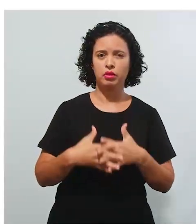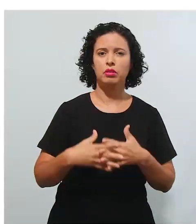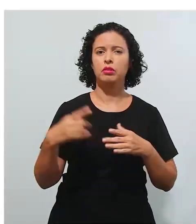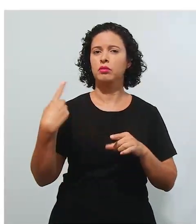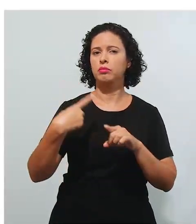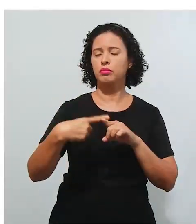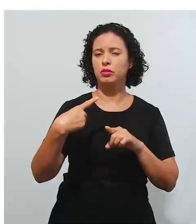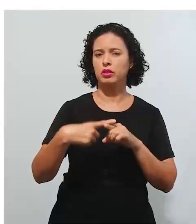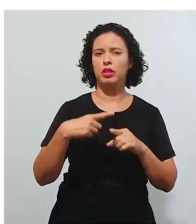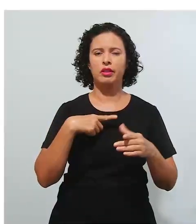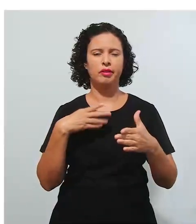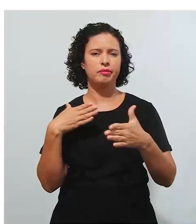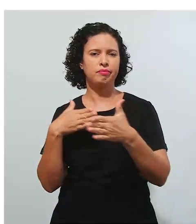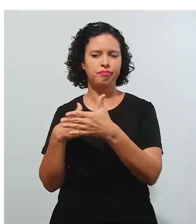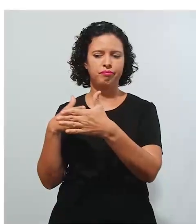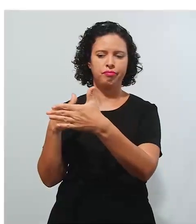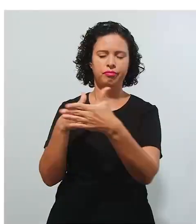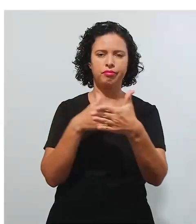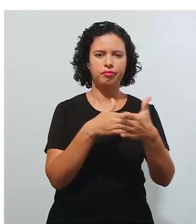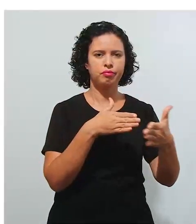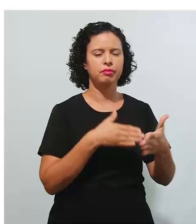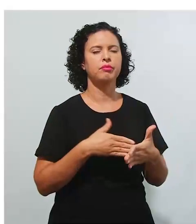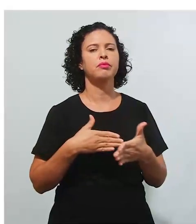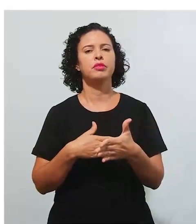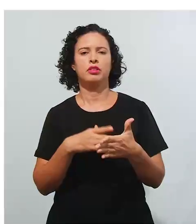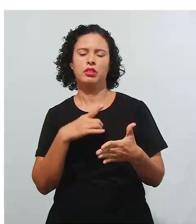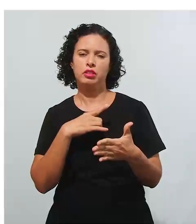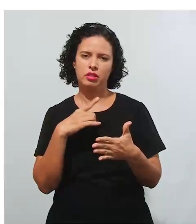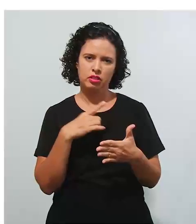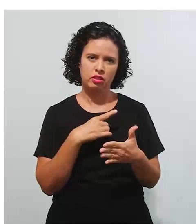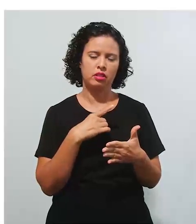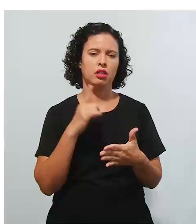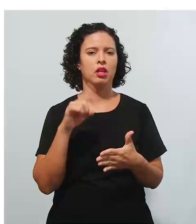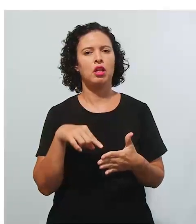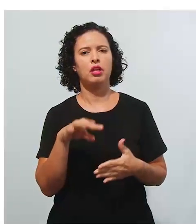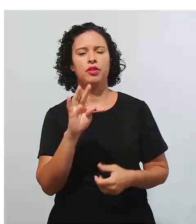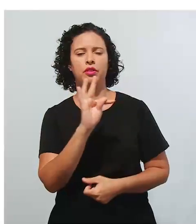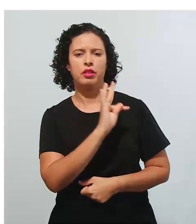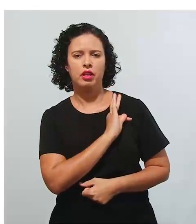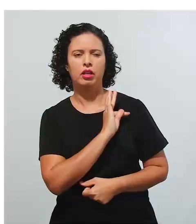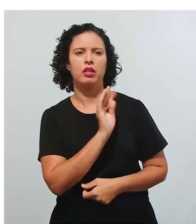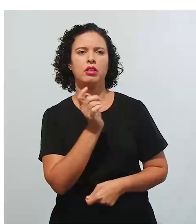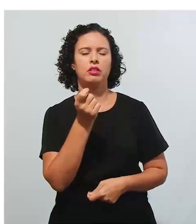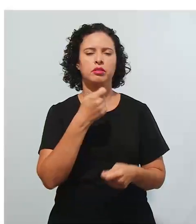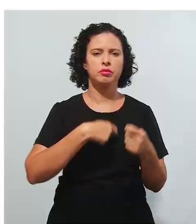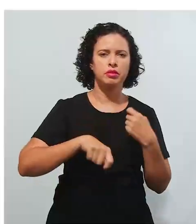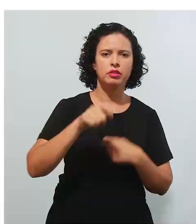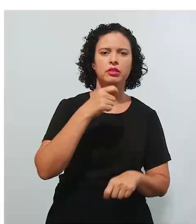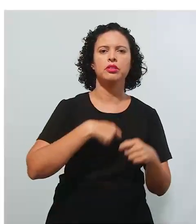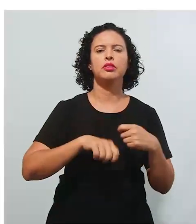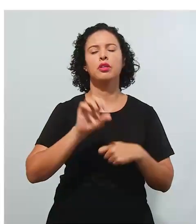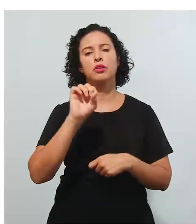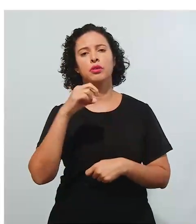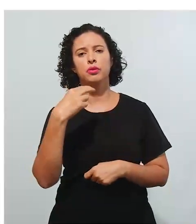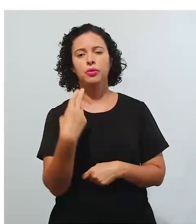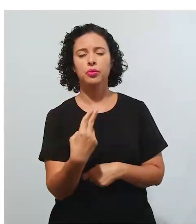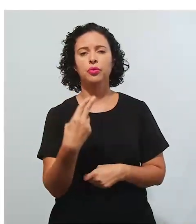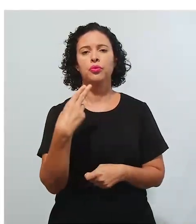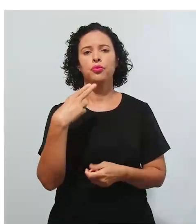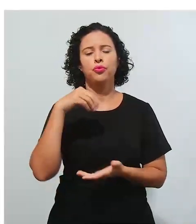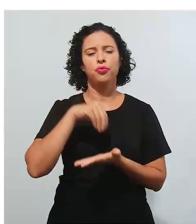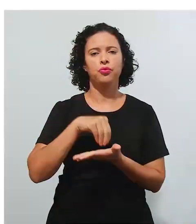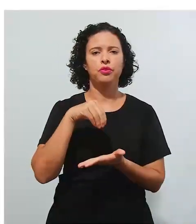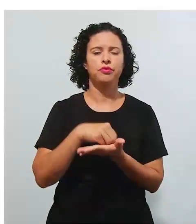pode esbarrar em barreiras e entraves que podem ser da ordem técnica, administrativa, ou pode ainda ter falhas